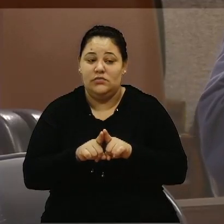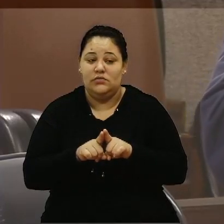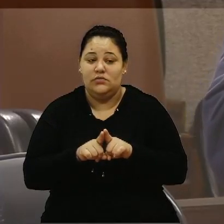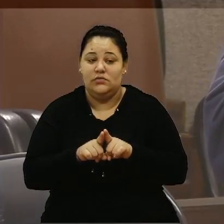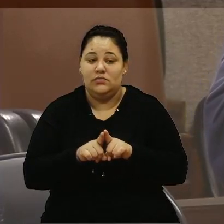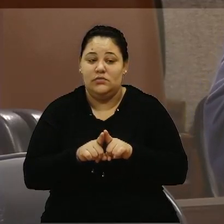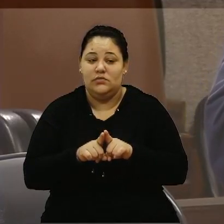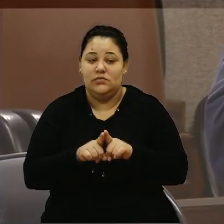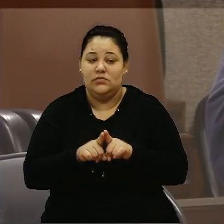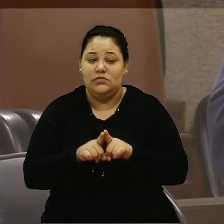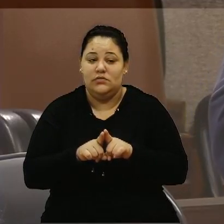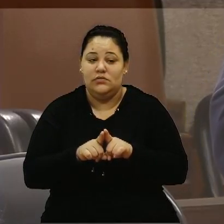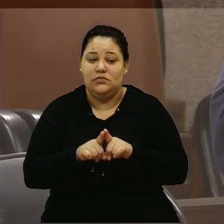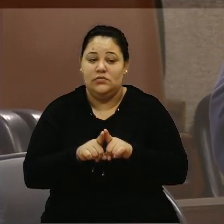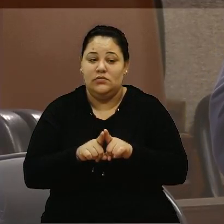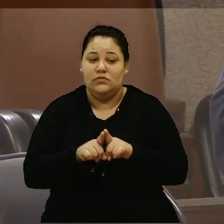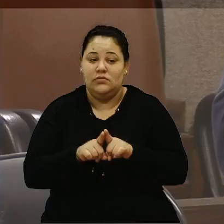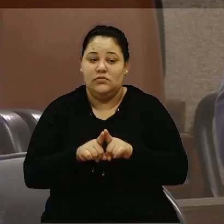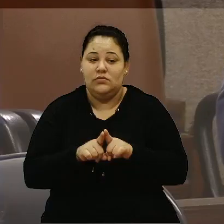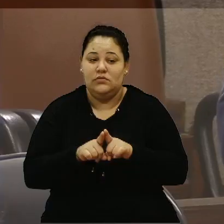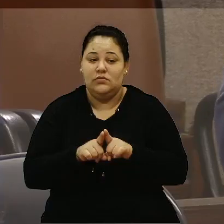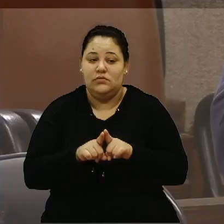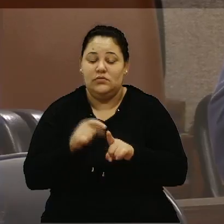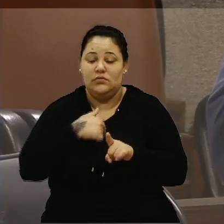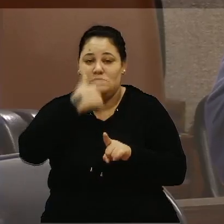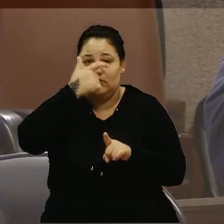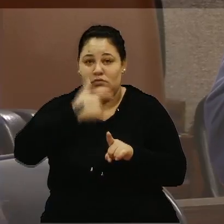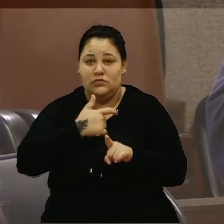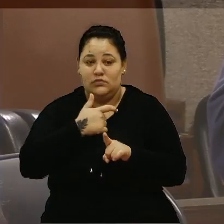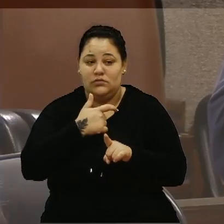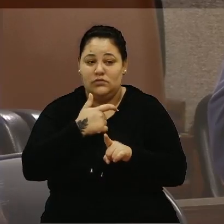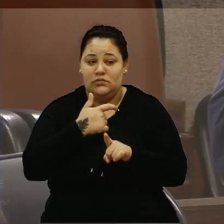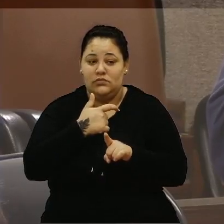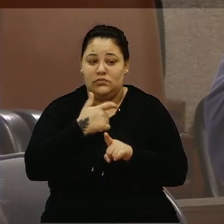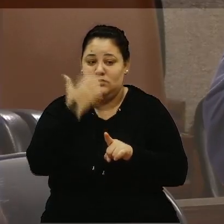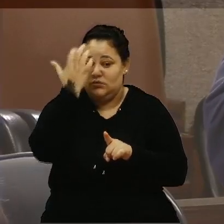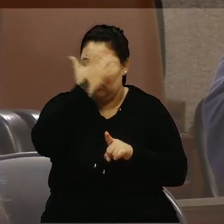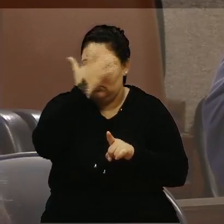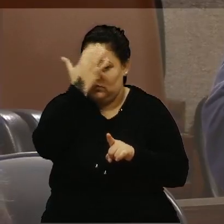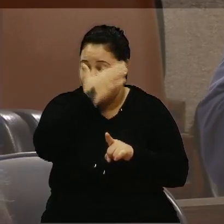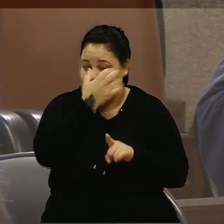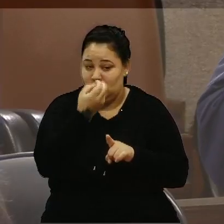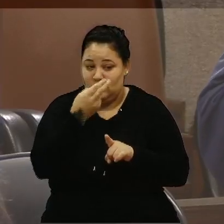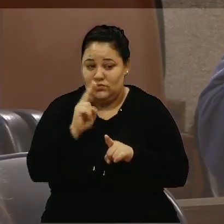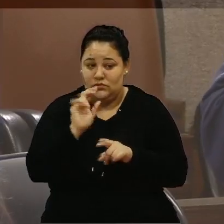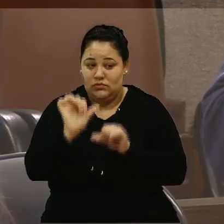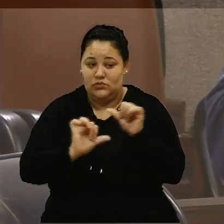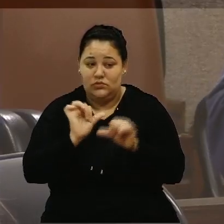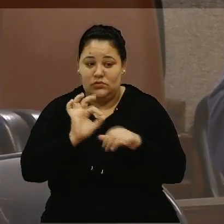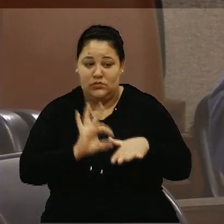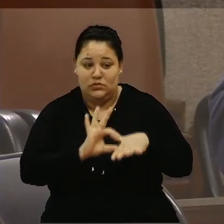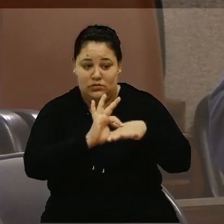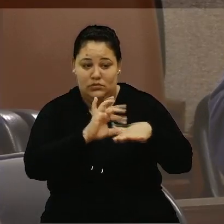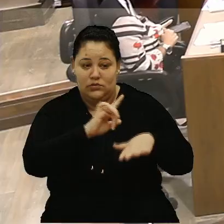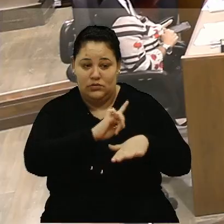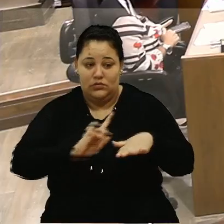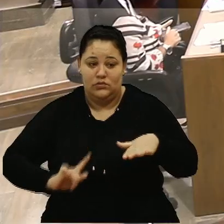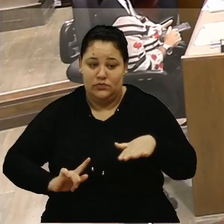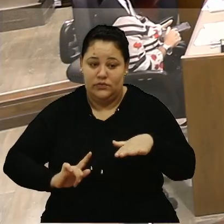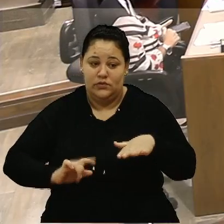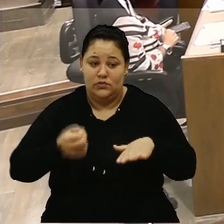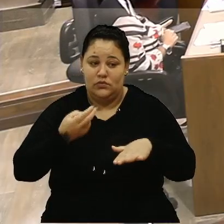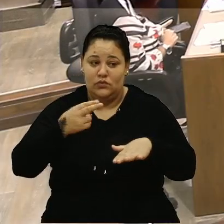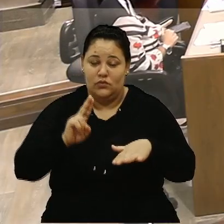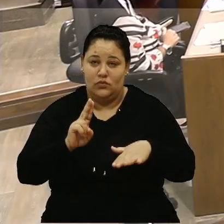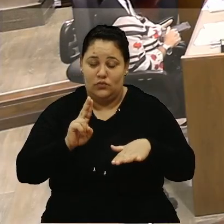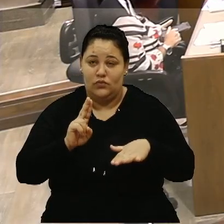Eu acho que o prefeito Adiló, ou ele muda o líder de governo... Questão de ordem, presidente. Pois não, vereador Ramon,